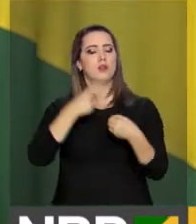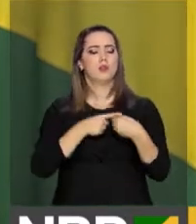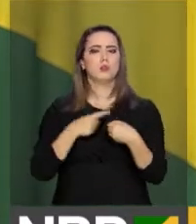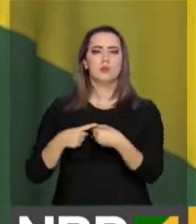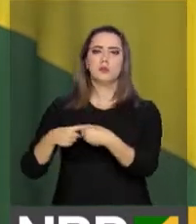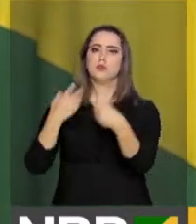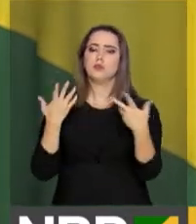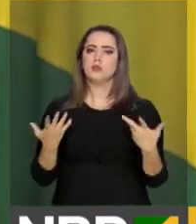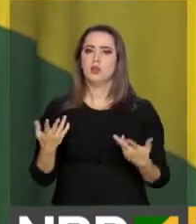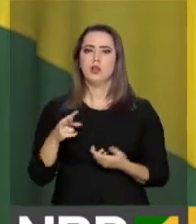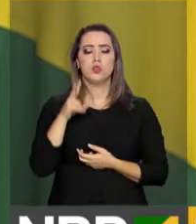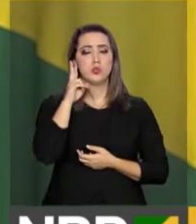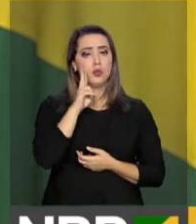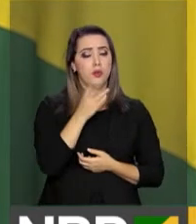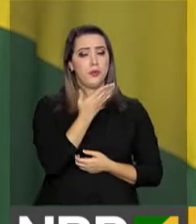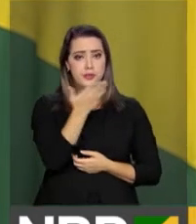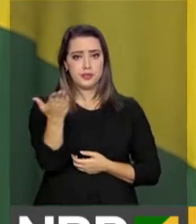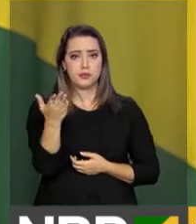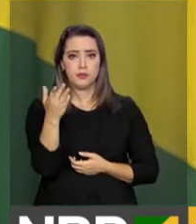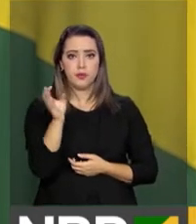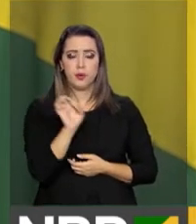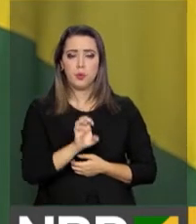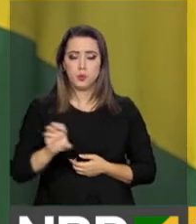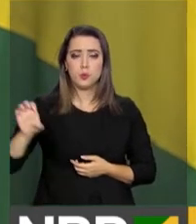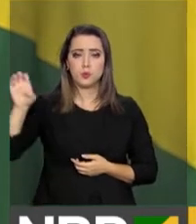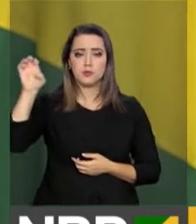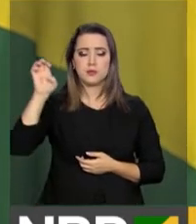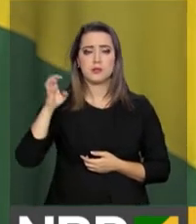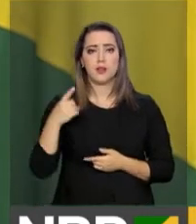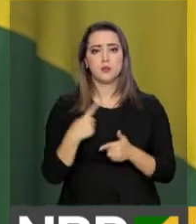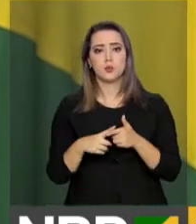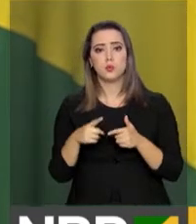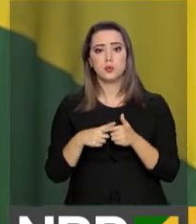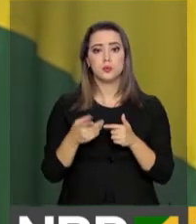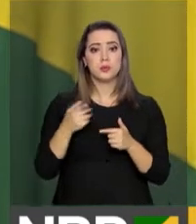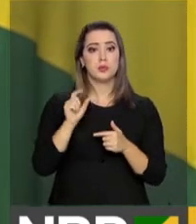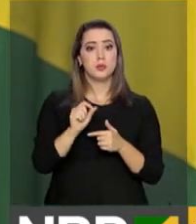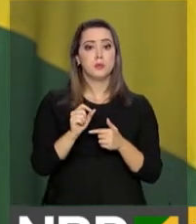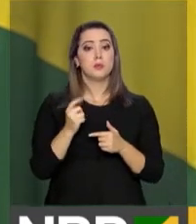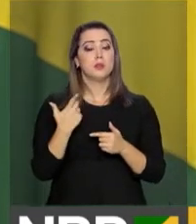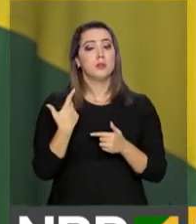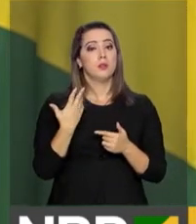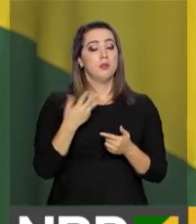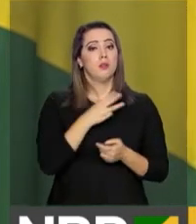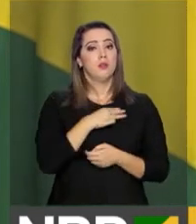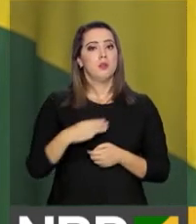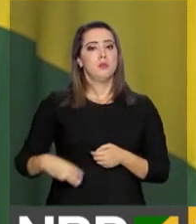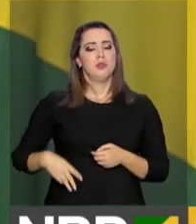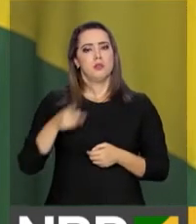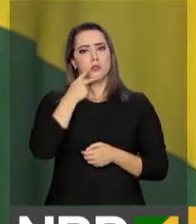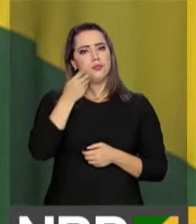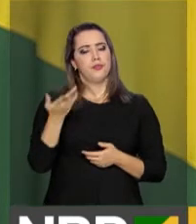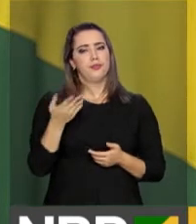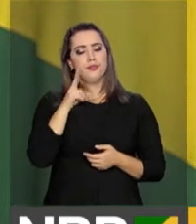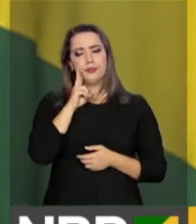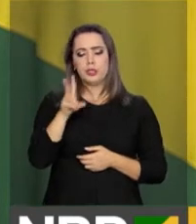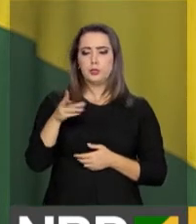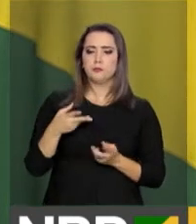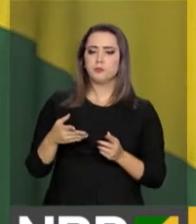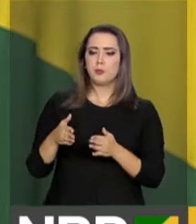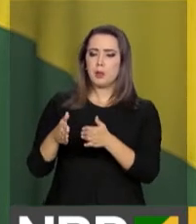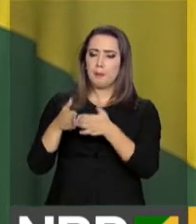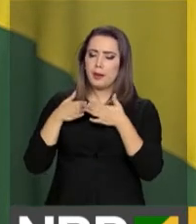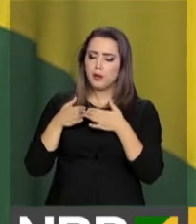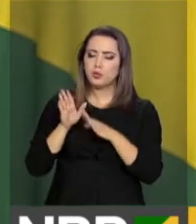o drama dos estados e merece muito mais que a todo o momento os estados vêm aqui ou para pedir recuperação